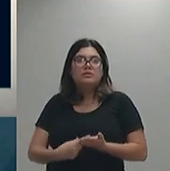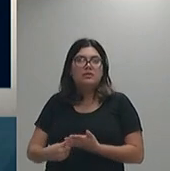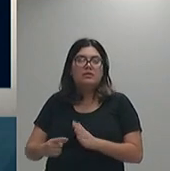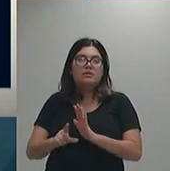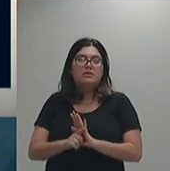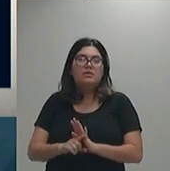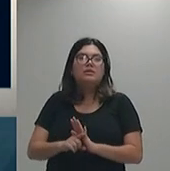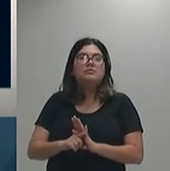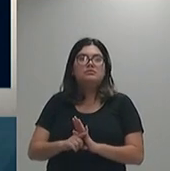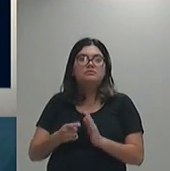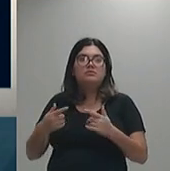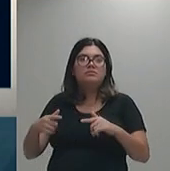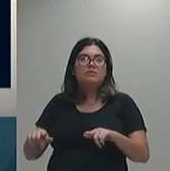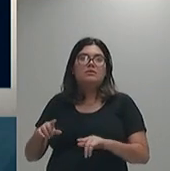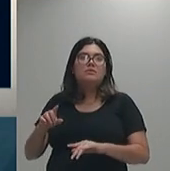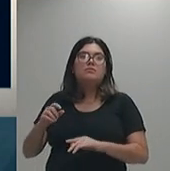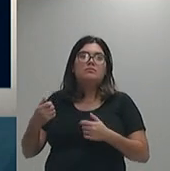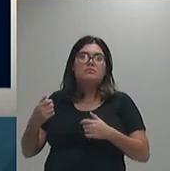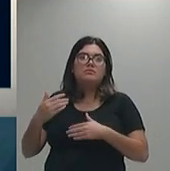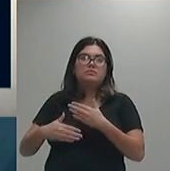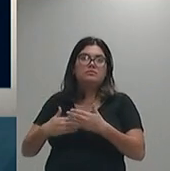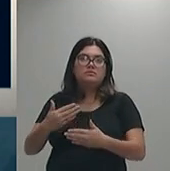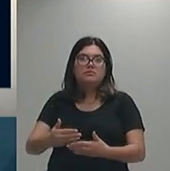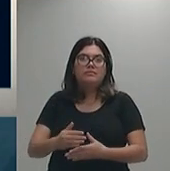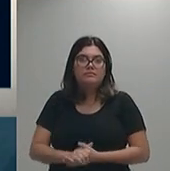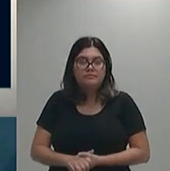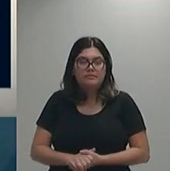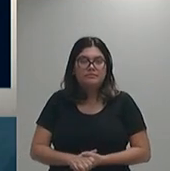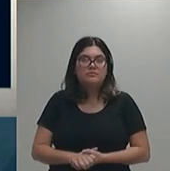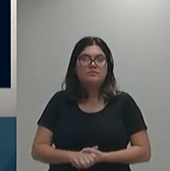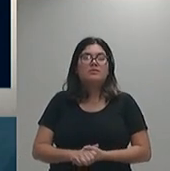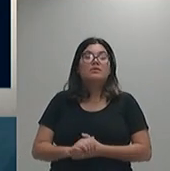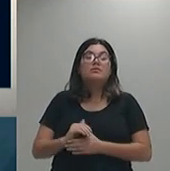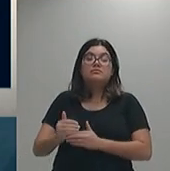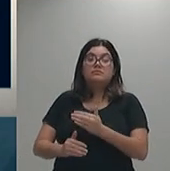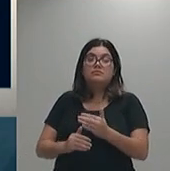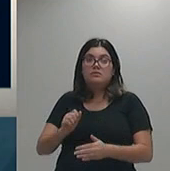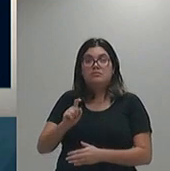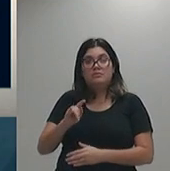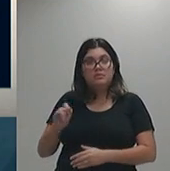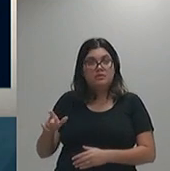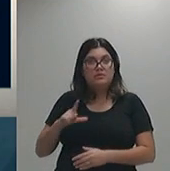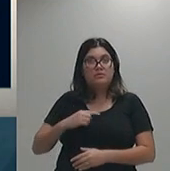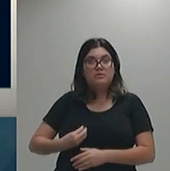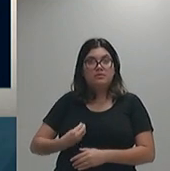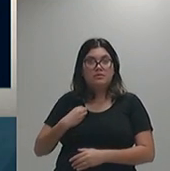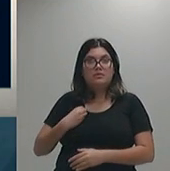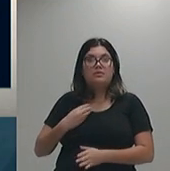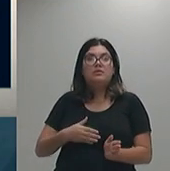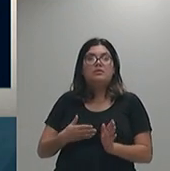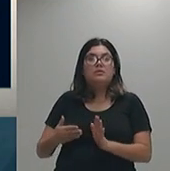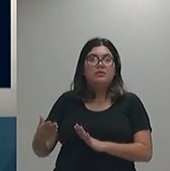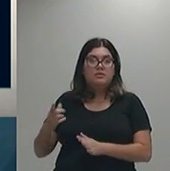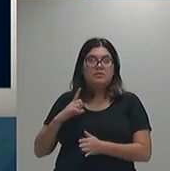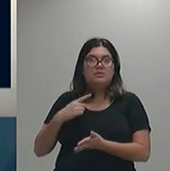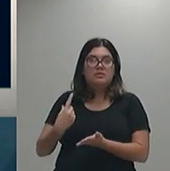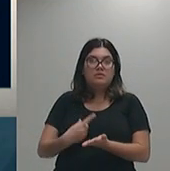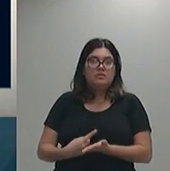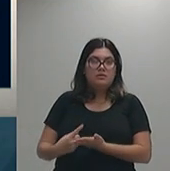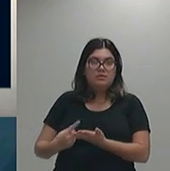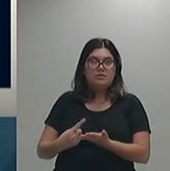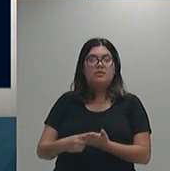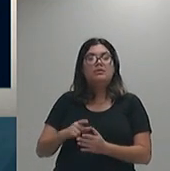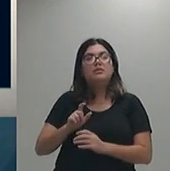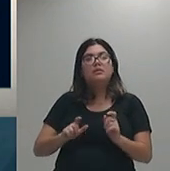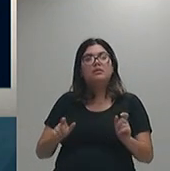assim o pai de maneira Expressa o procedimento arbitral é regido nessa ordem pelas convenções a Deus entre as partes litigantes